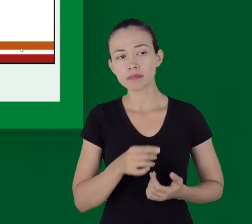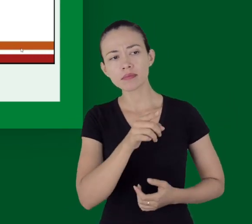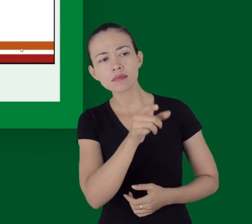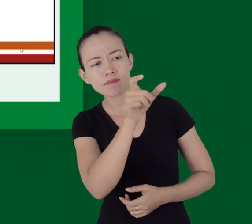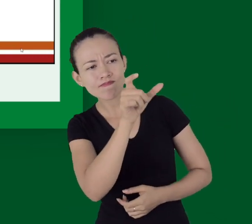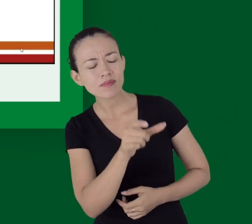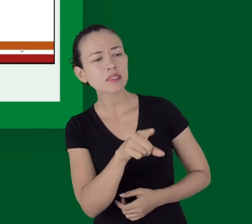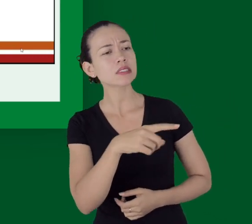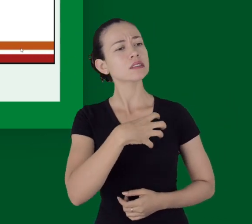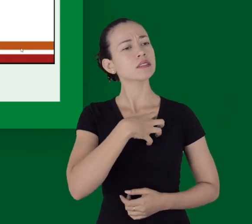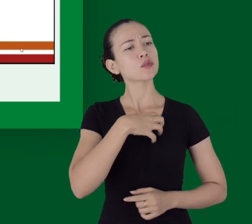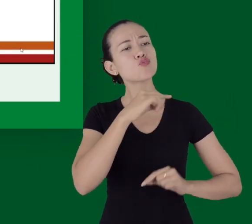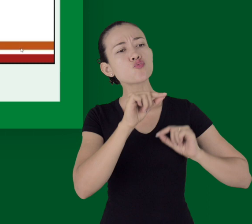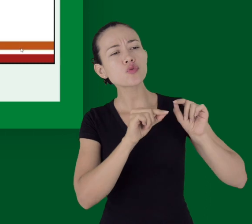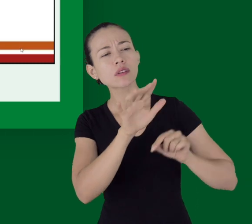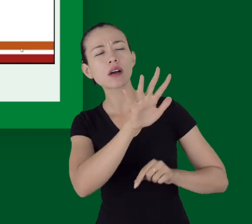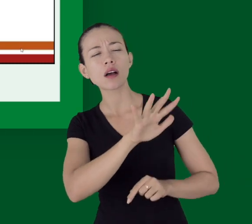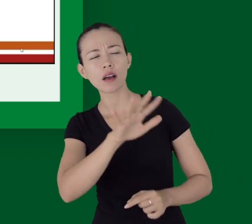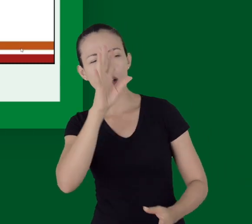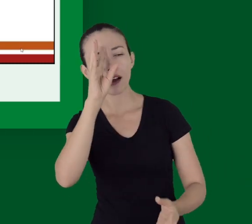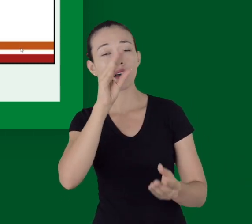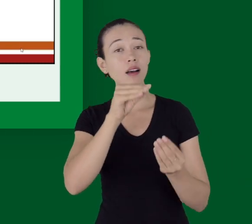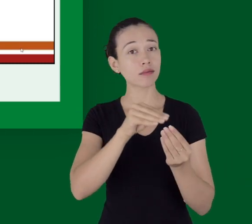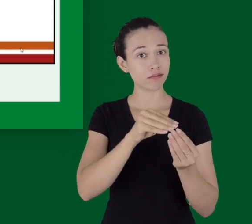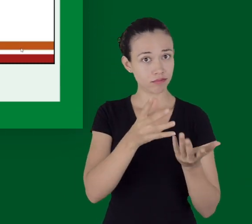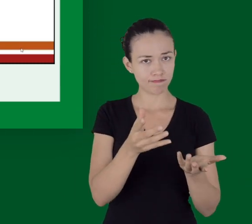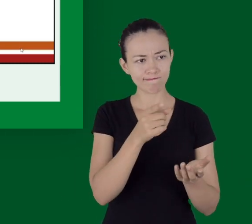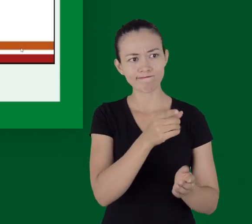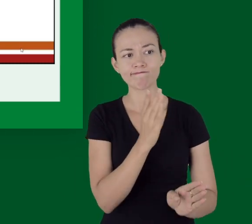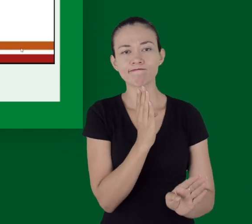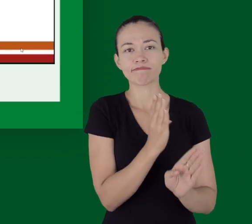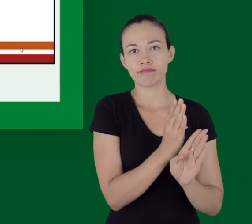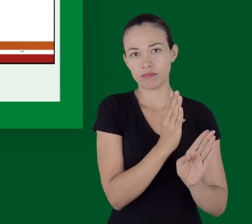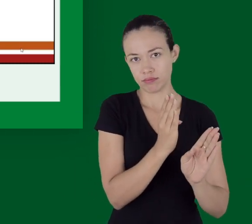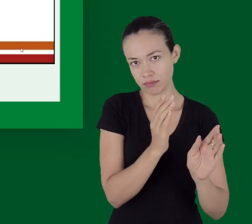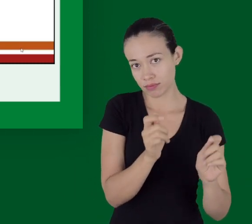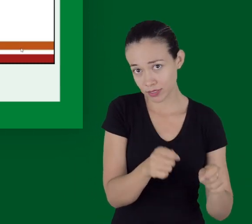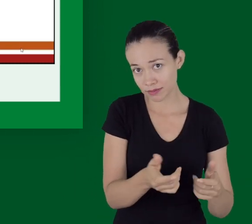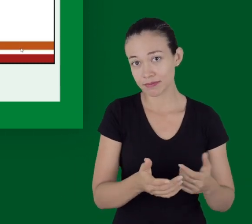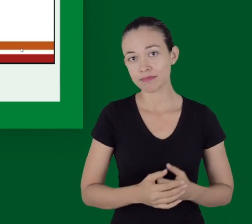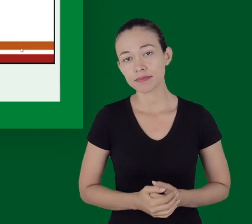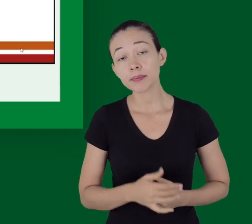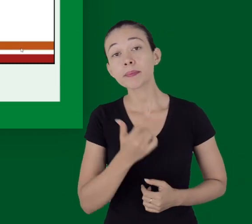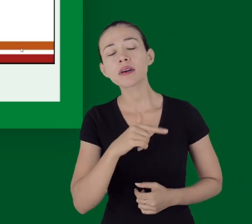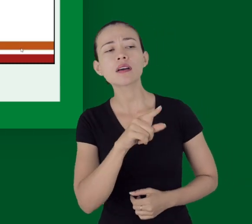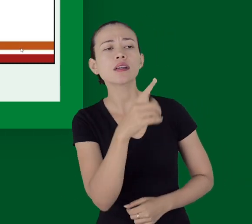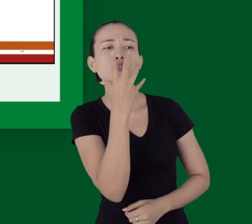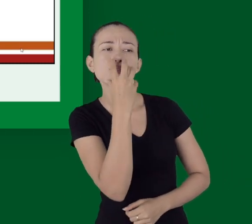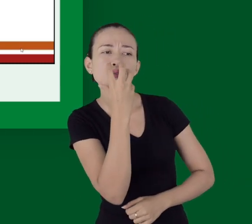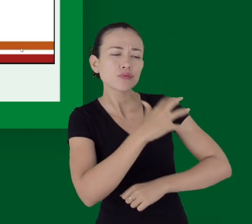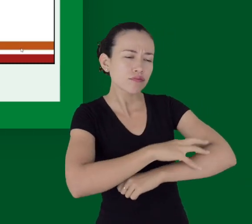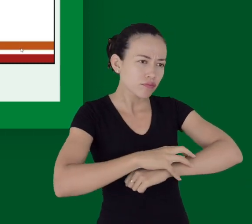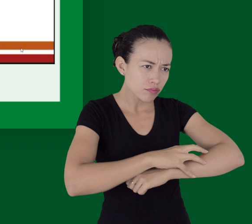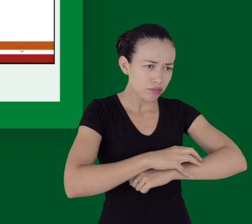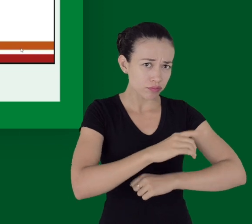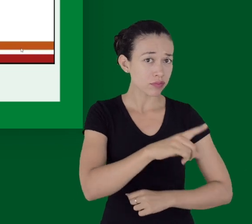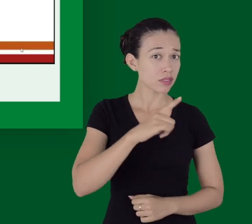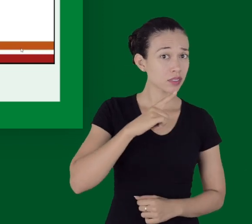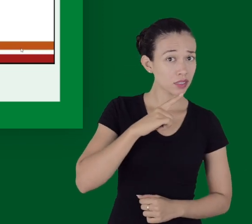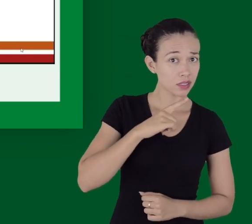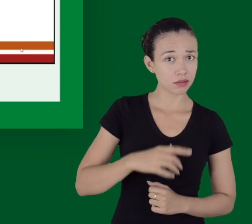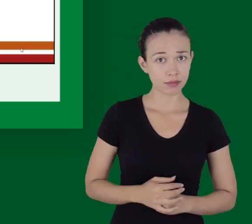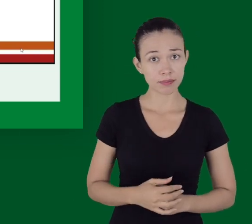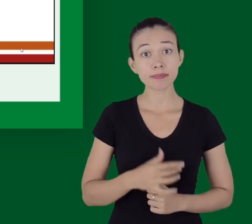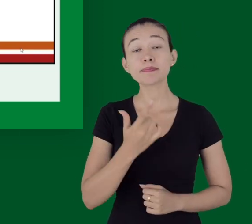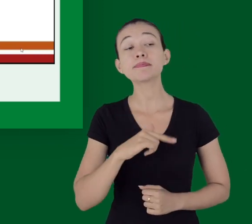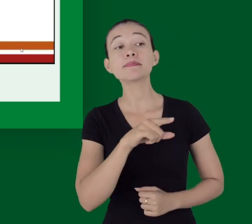sintomas, juntar esses sinais e sintomas para pensar num diagnóstico. Se o paciente tem alguma alergia, né? A partir daí a gente vai começar a tratar,